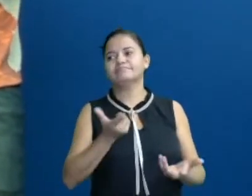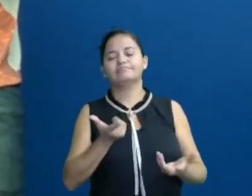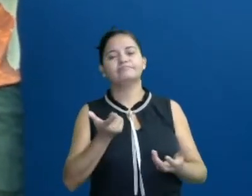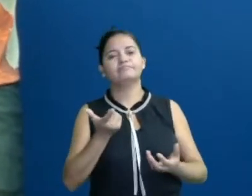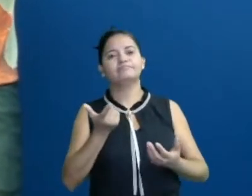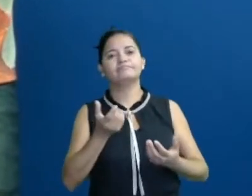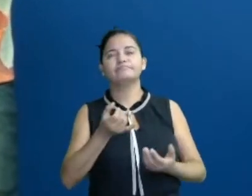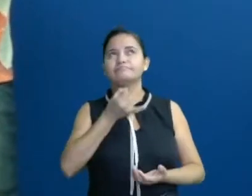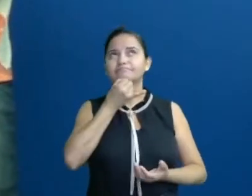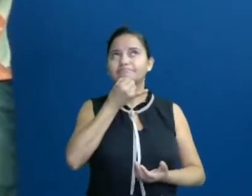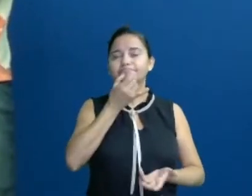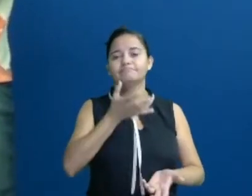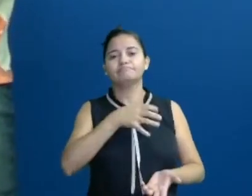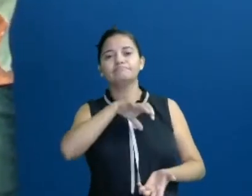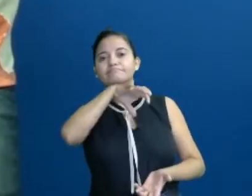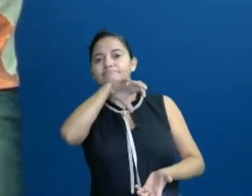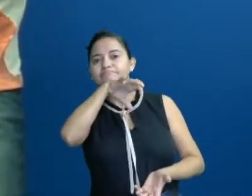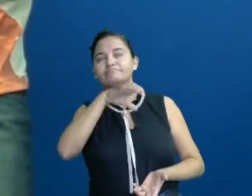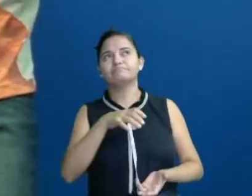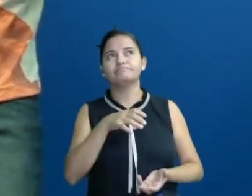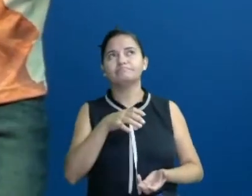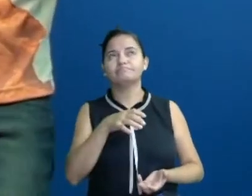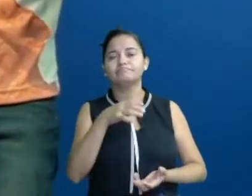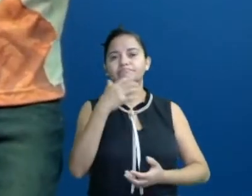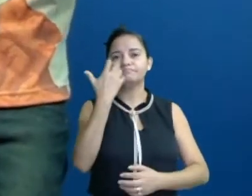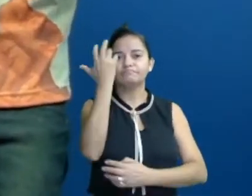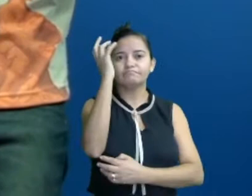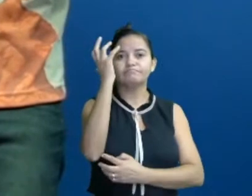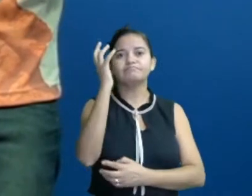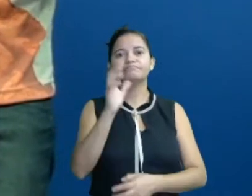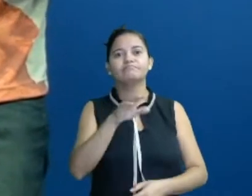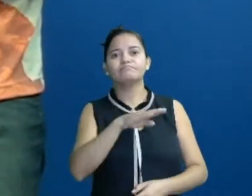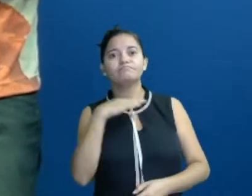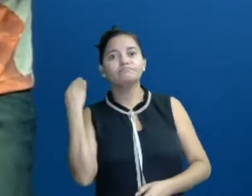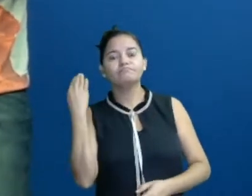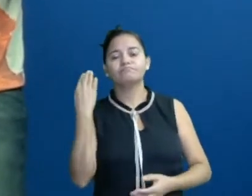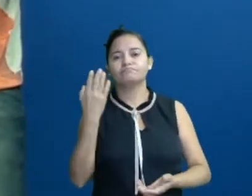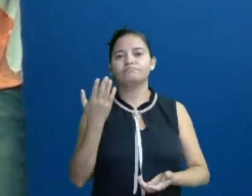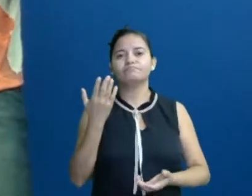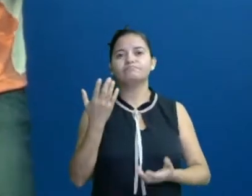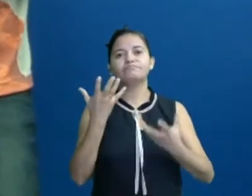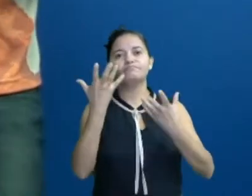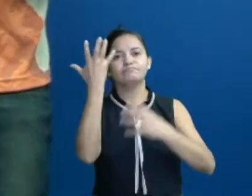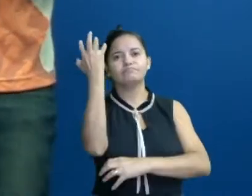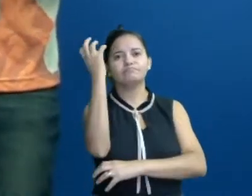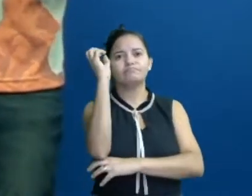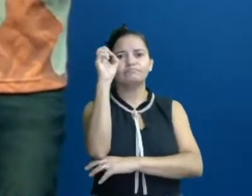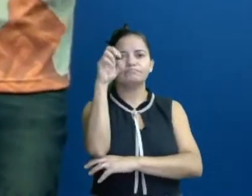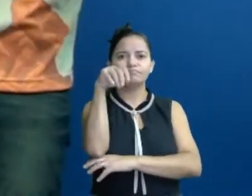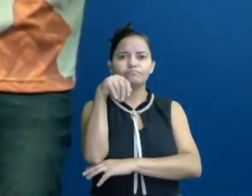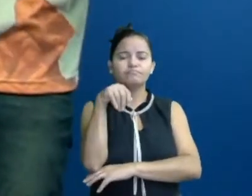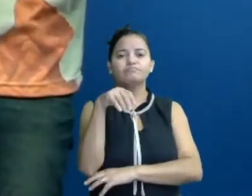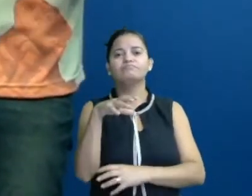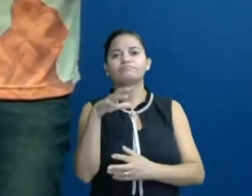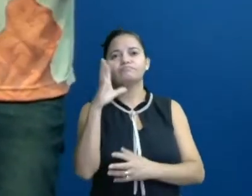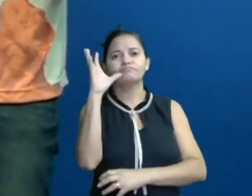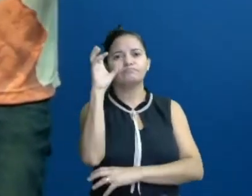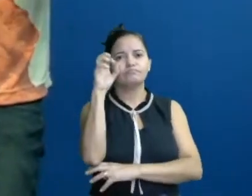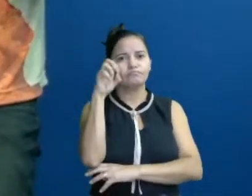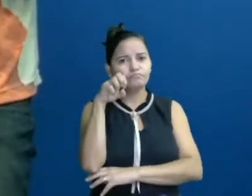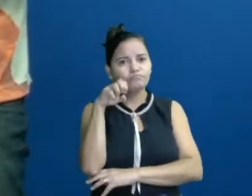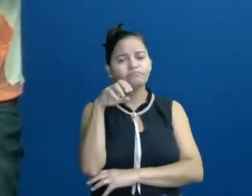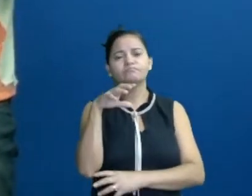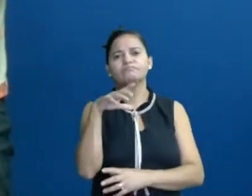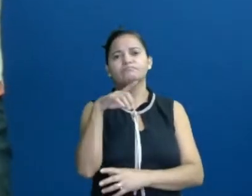Portanto, quando um animalzinho, quando uma planta, ela morre, ela vai se decompor, certo? E o produto, o